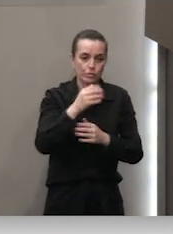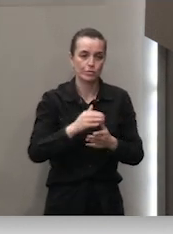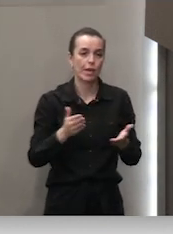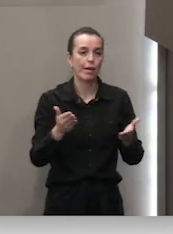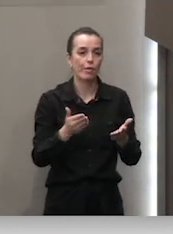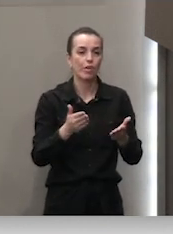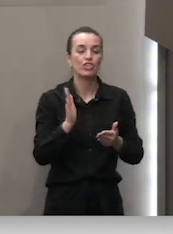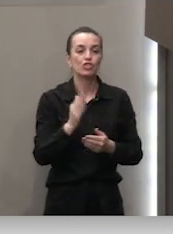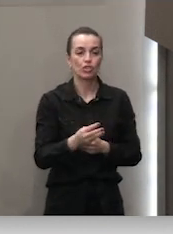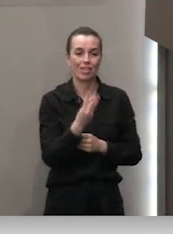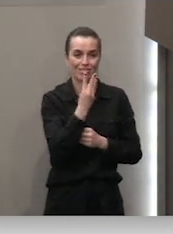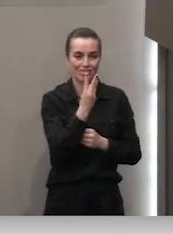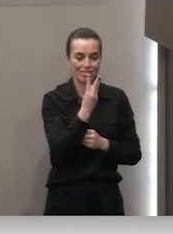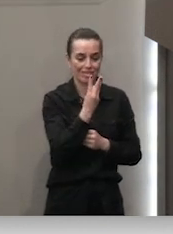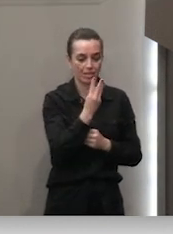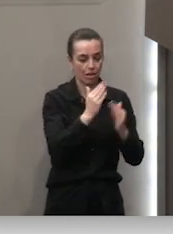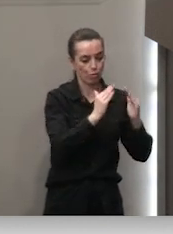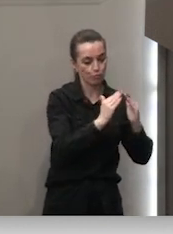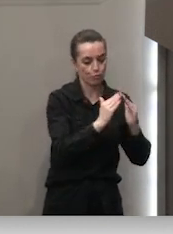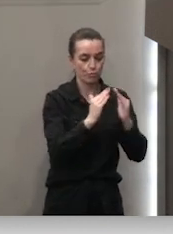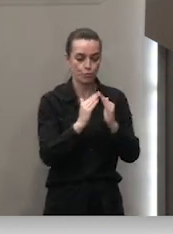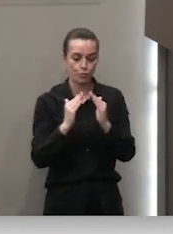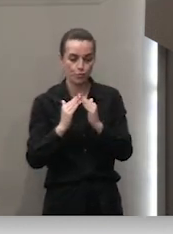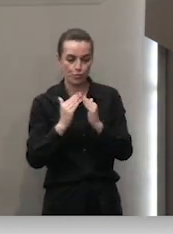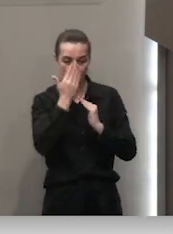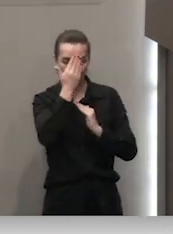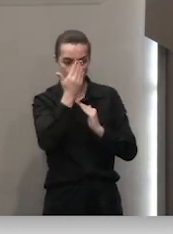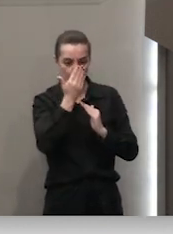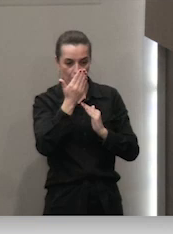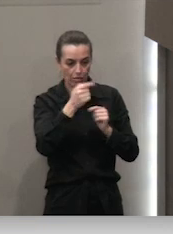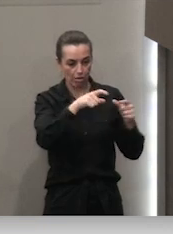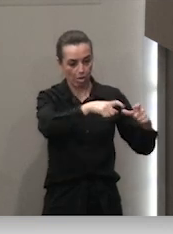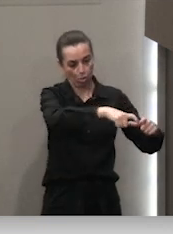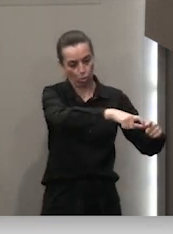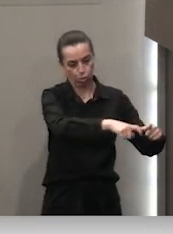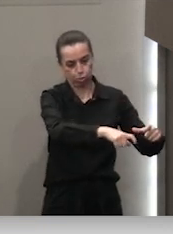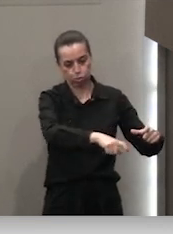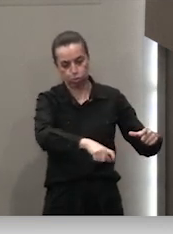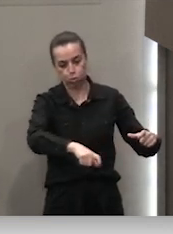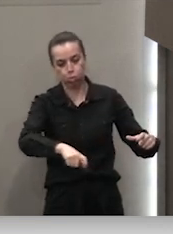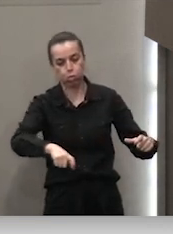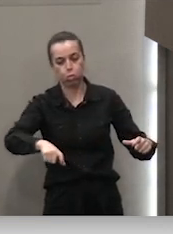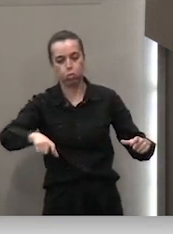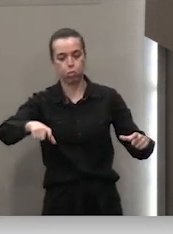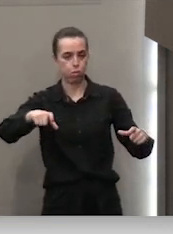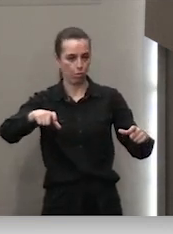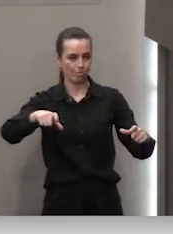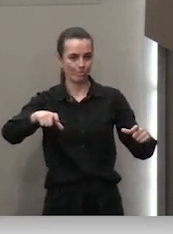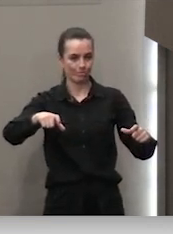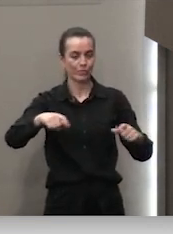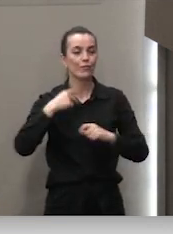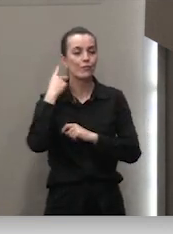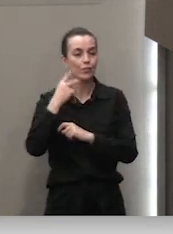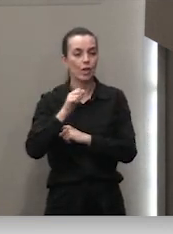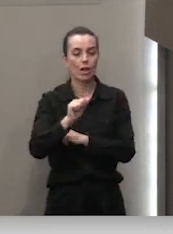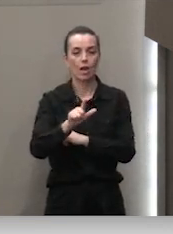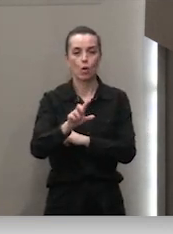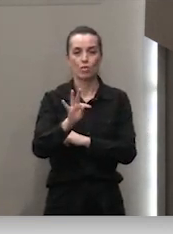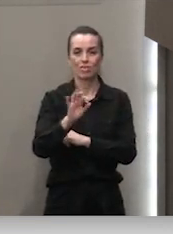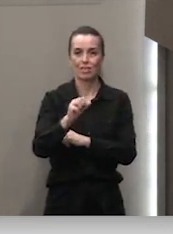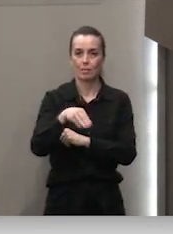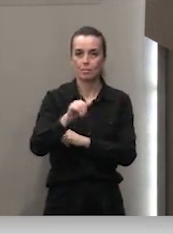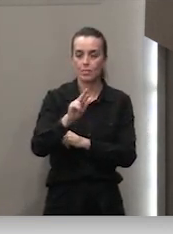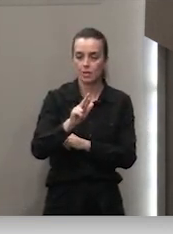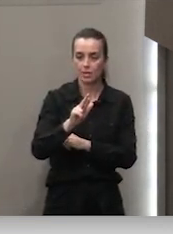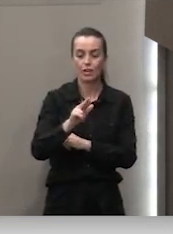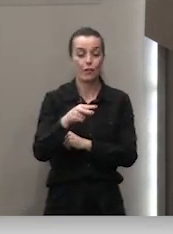frente de 3 casas. O vereador Altamir esteve lá, sabe do que estamos falando. Isso é um